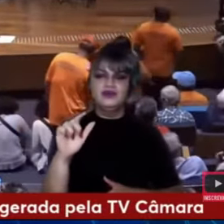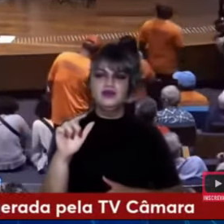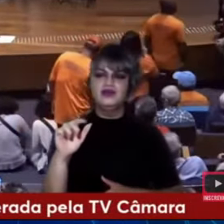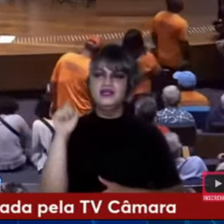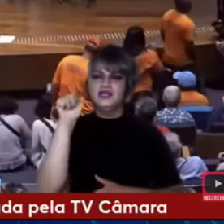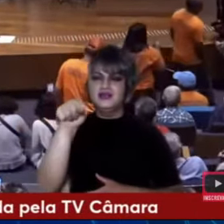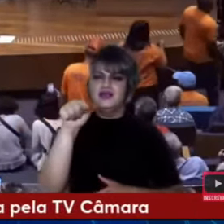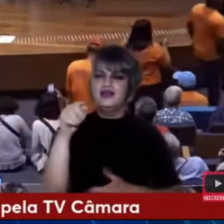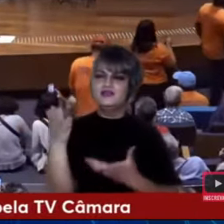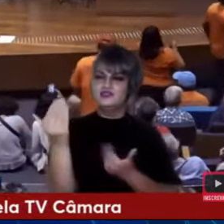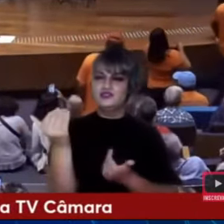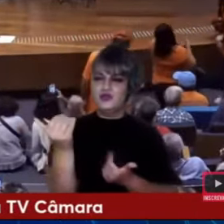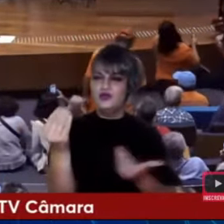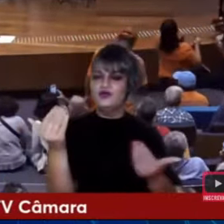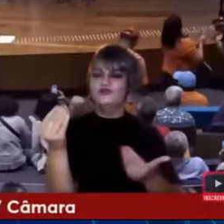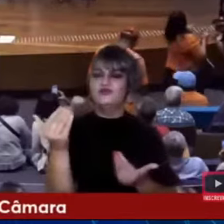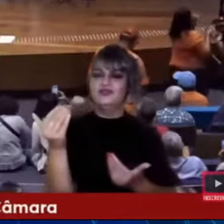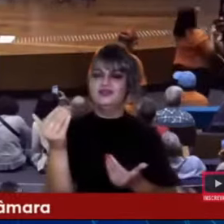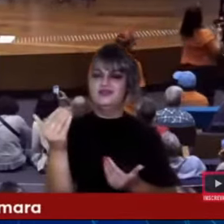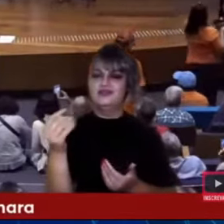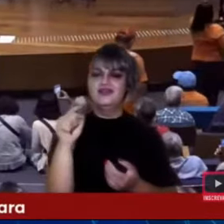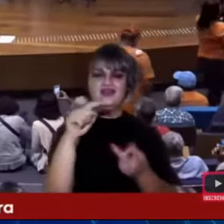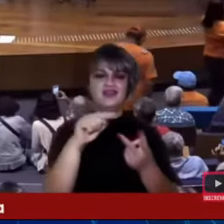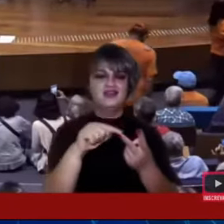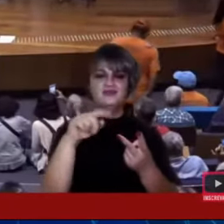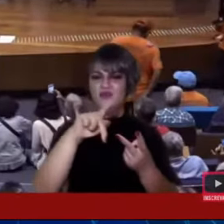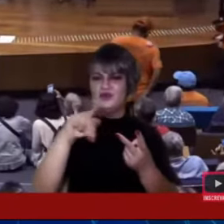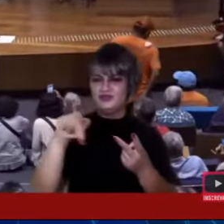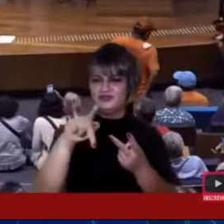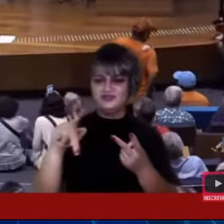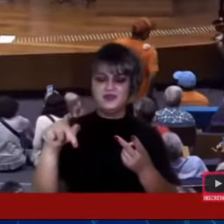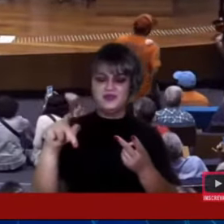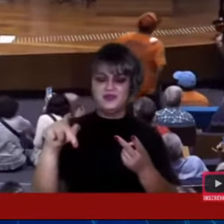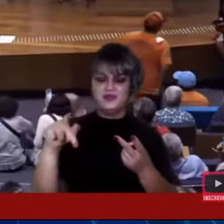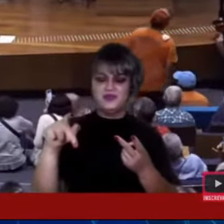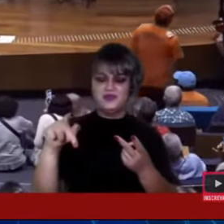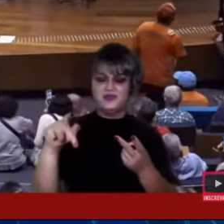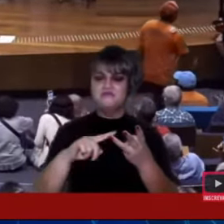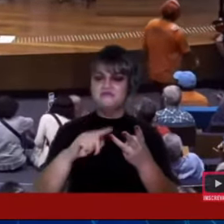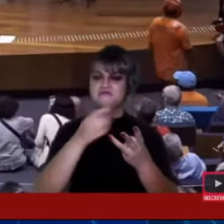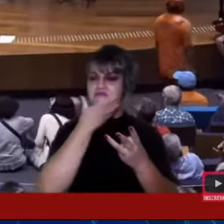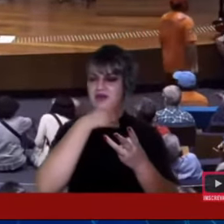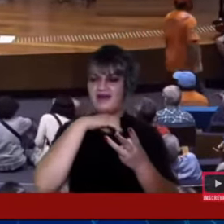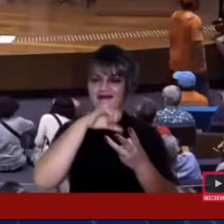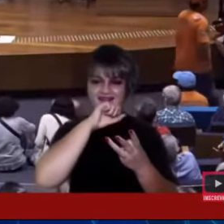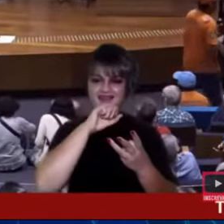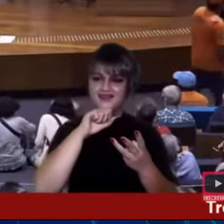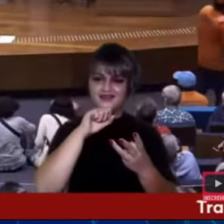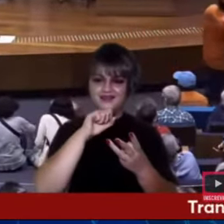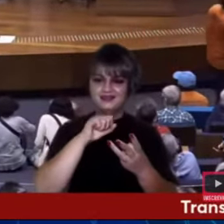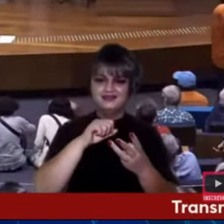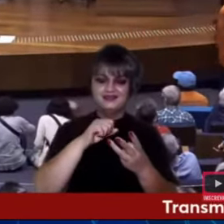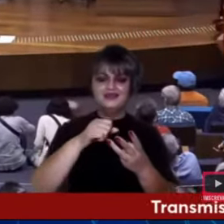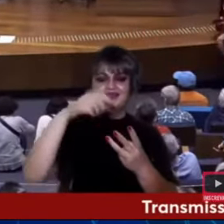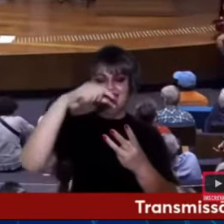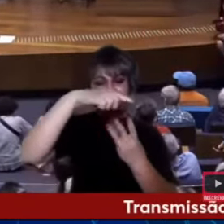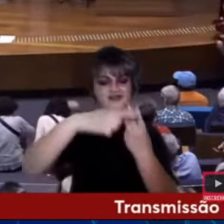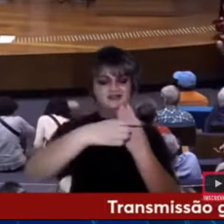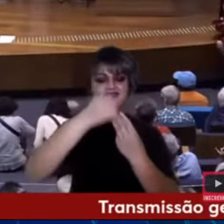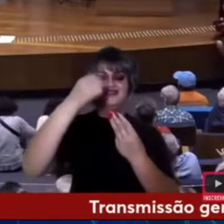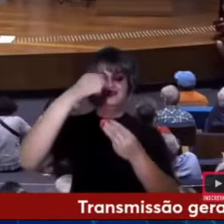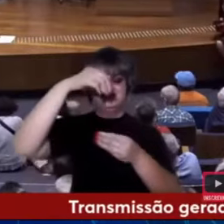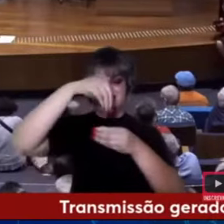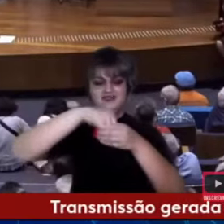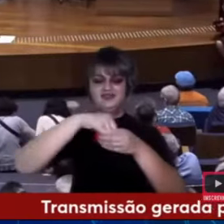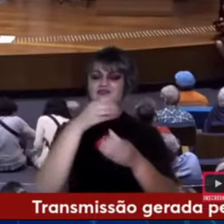professor, pai, e que abraçou a todos nós com essa homenagem que nos, tanto